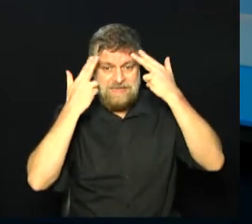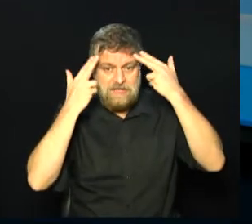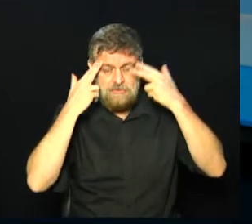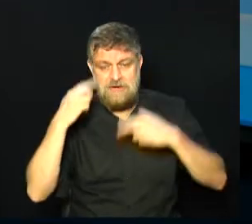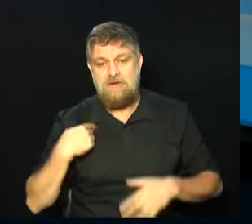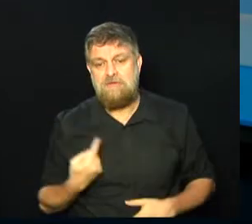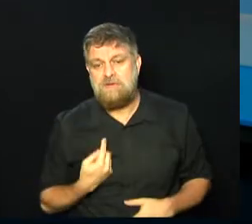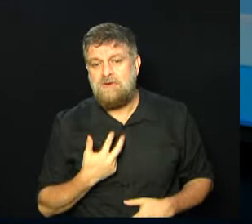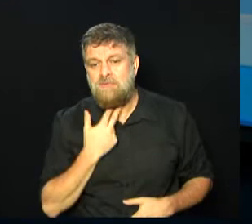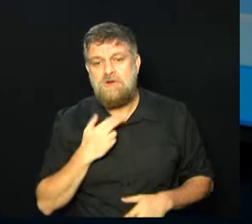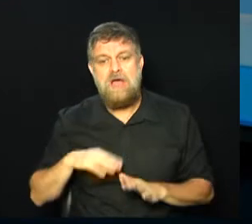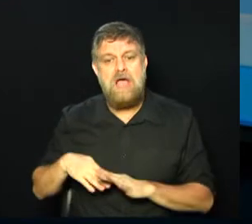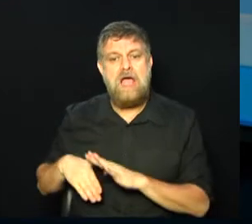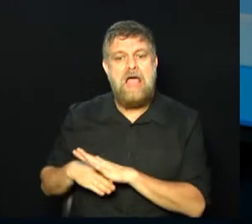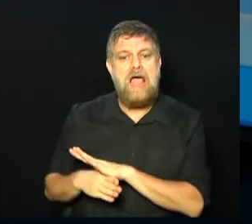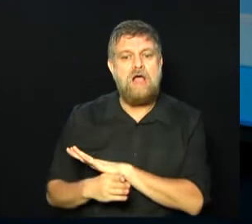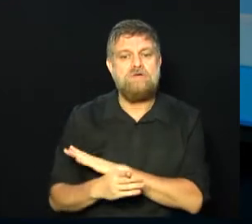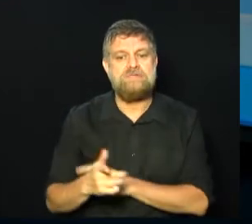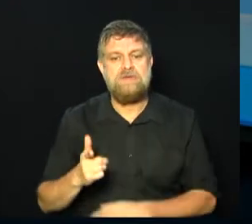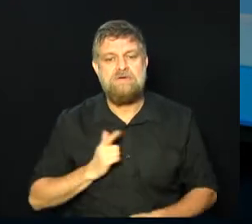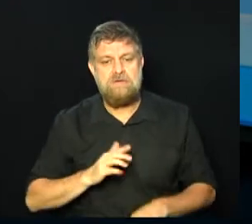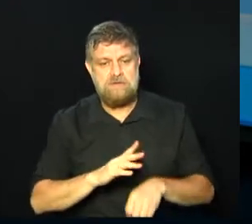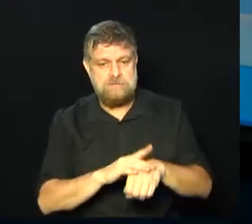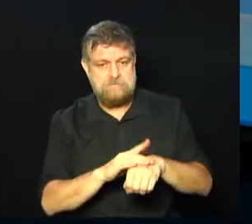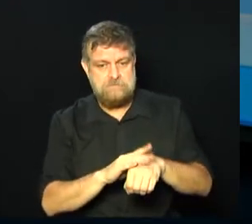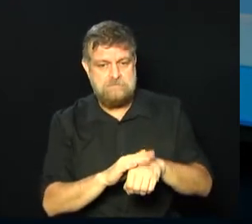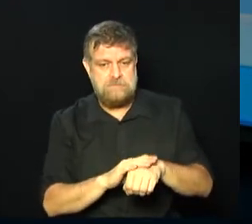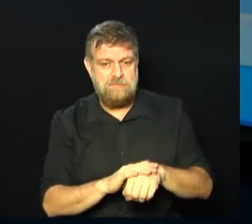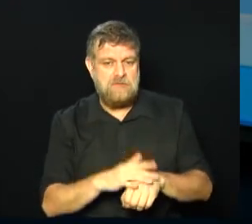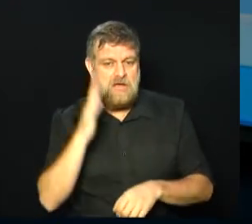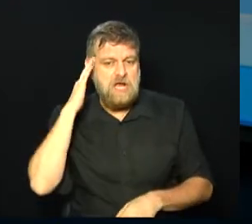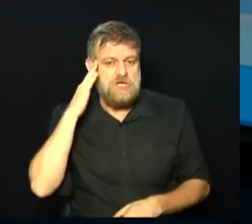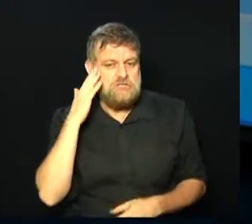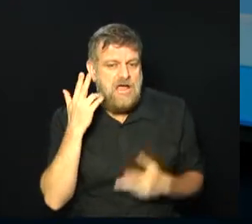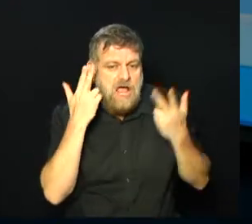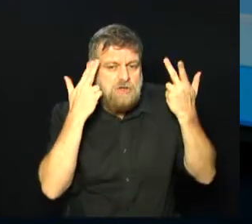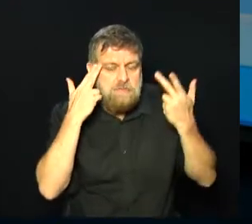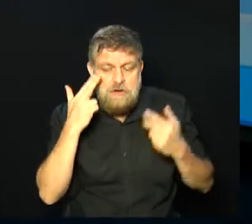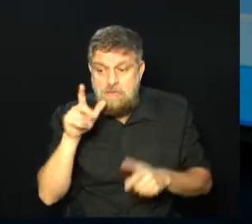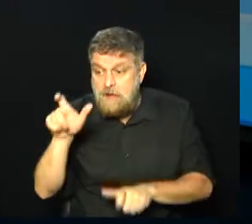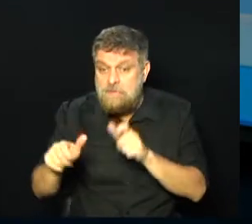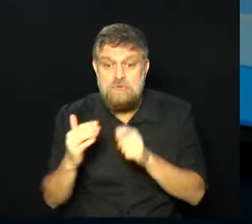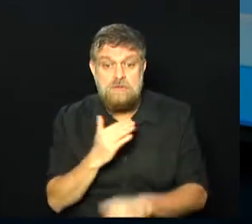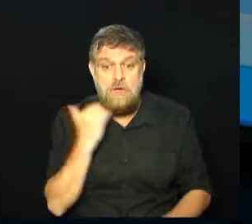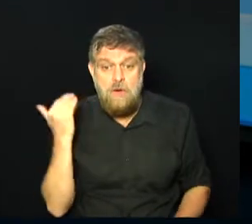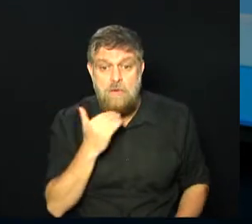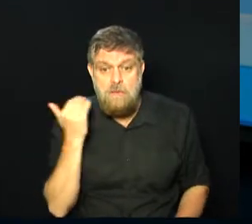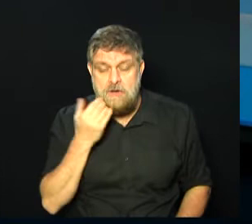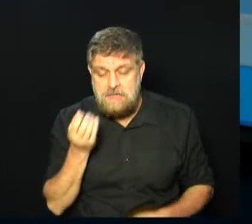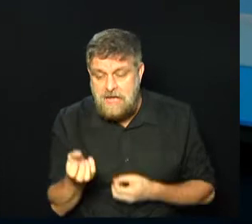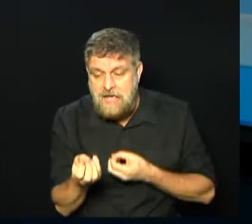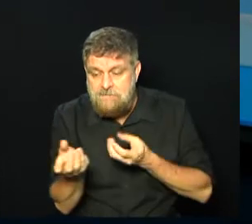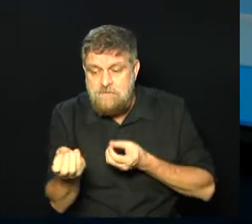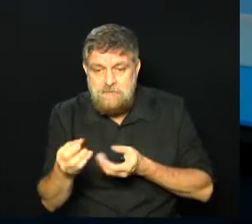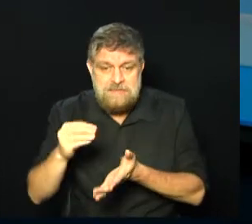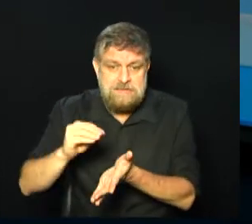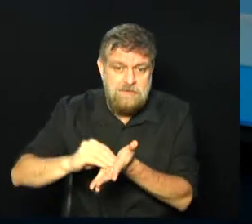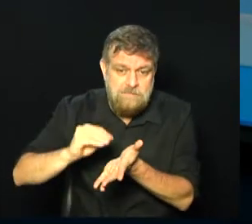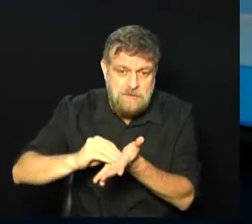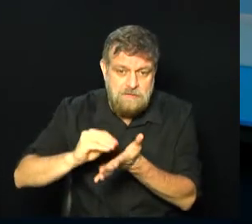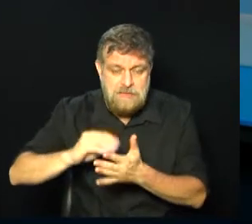podemos acostumar com a doença e perder tantos homens por falta de informação,